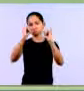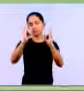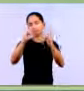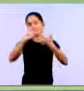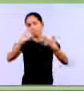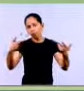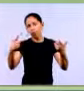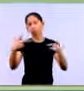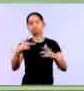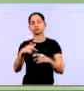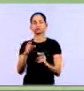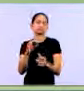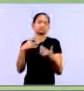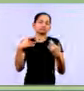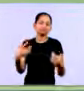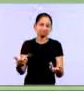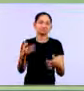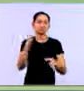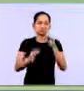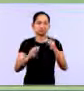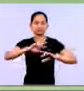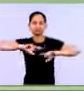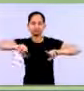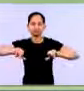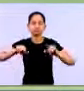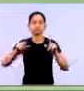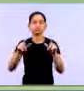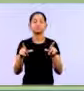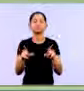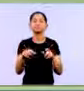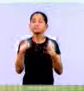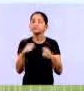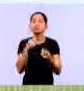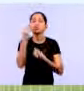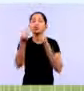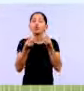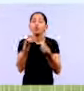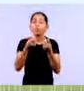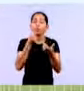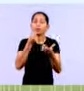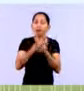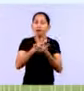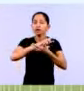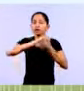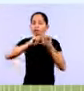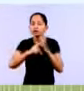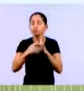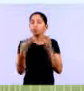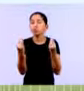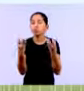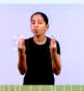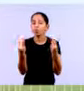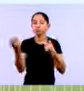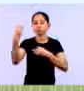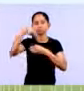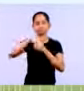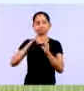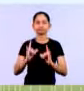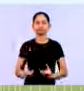um prédio do executivo, um prédio do judiciário, precisa, né, pagar contas, etc. Então, essa é uma das